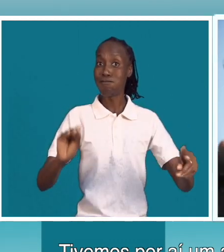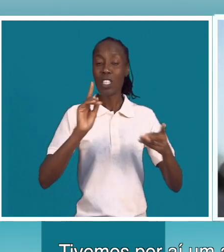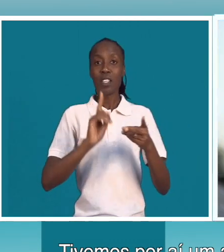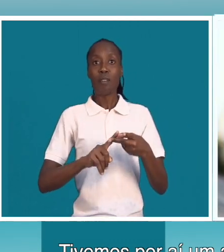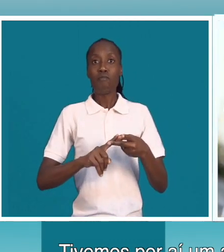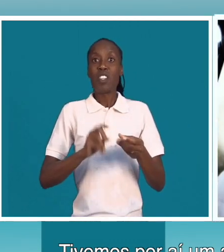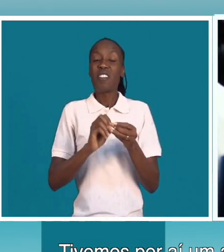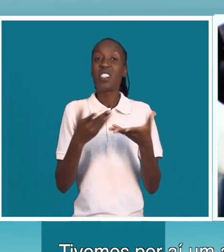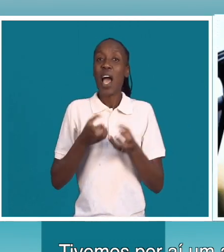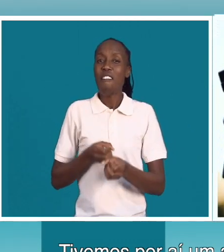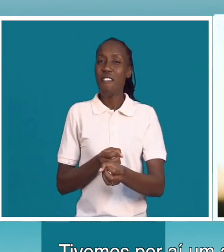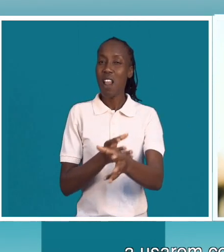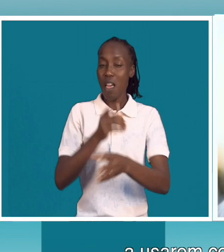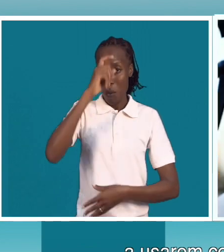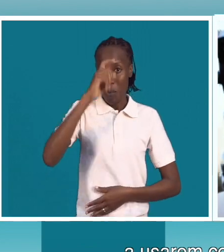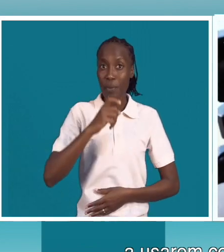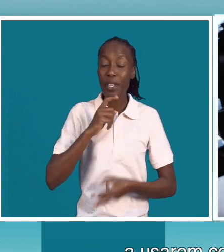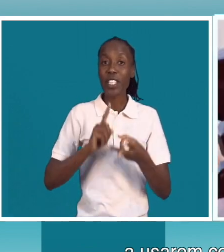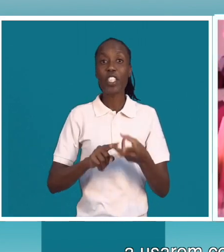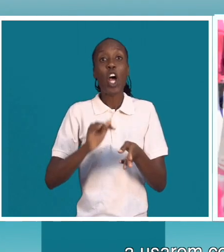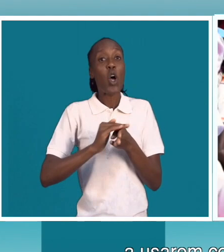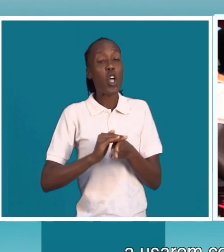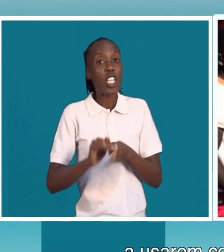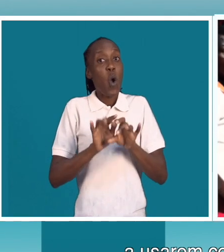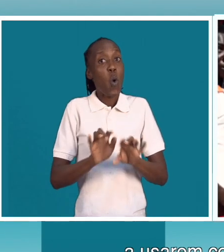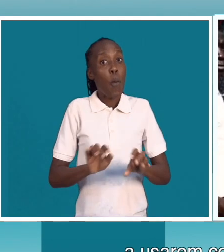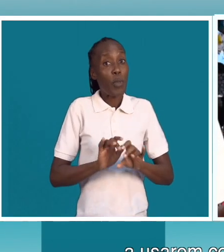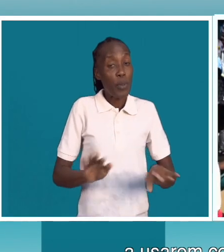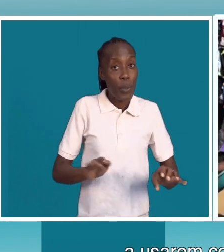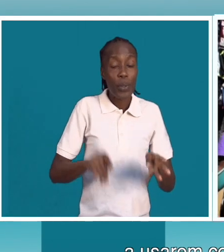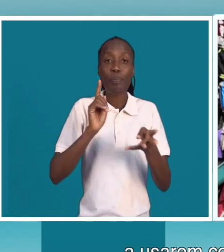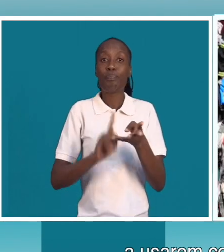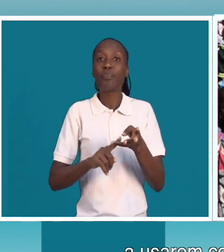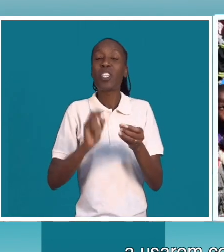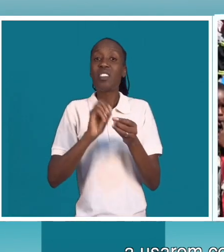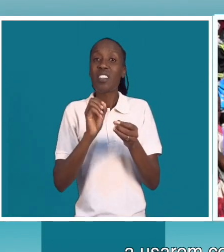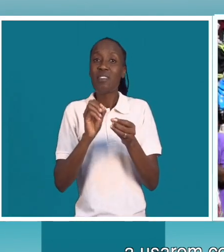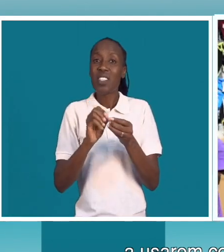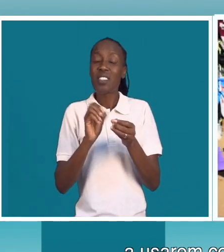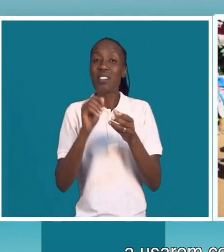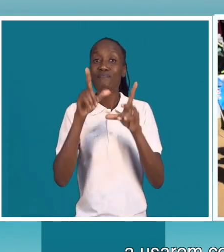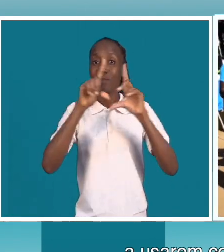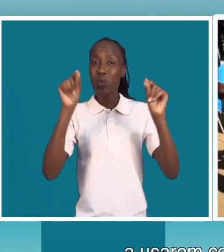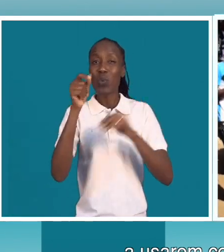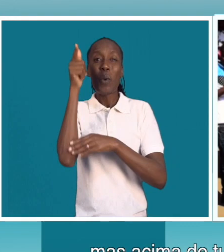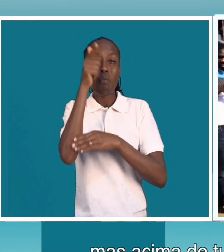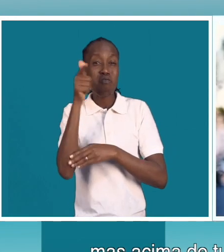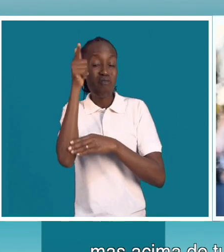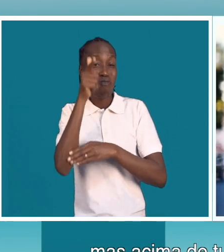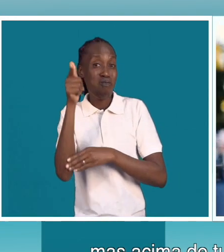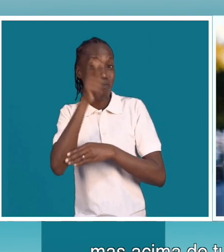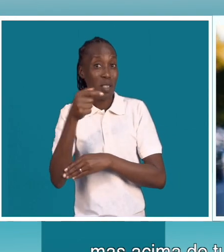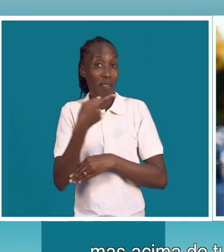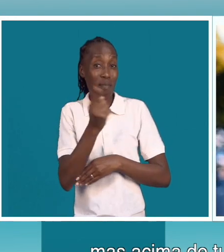a expressar-se em português, a utilizar computadores, a manejarem máquinas de filmar e de fotografar.